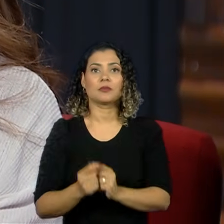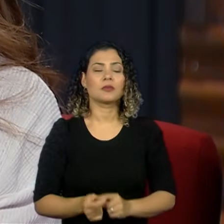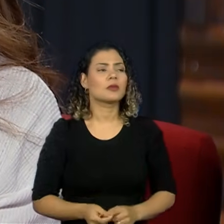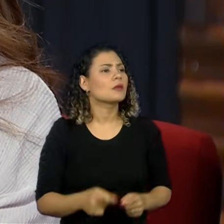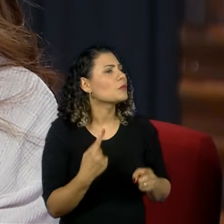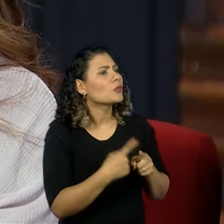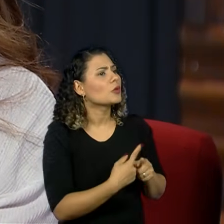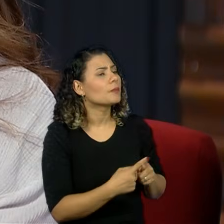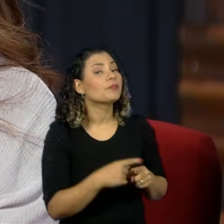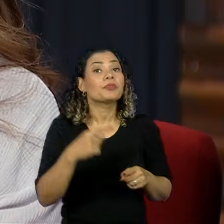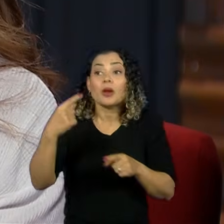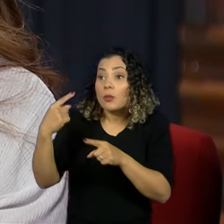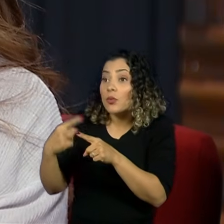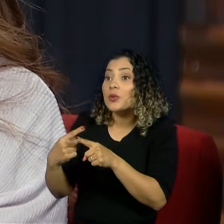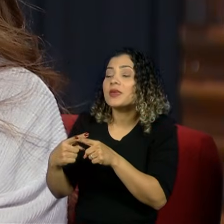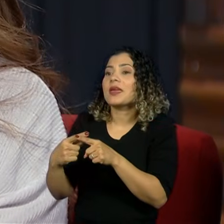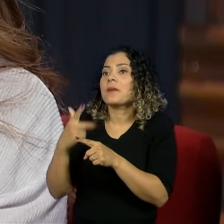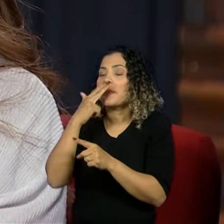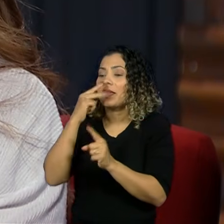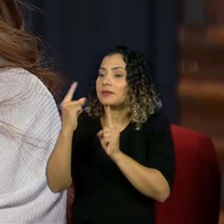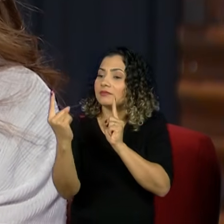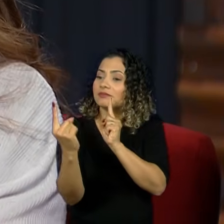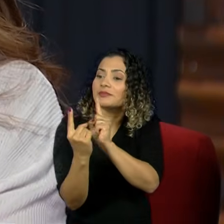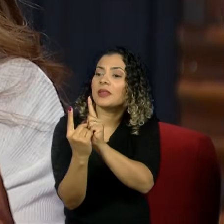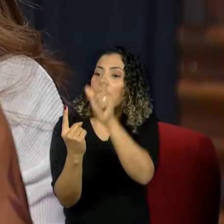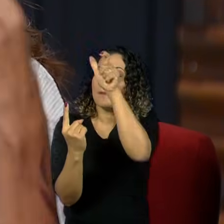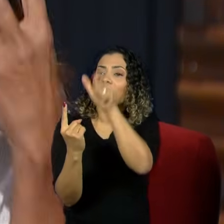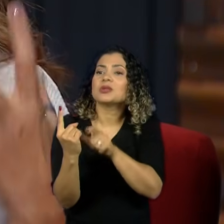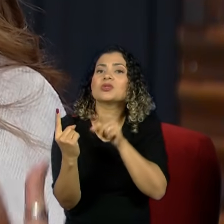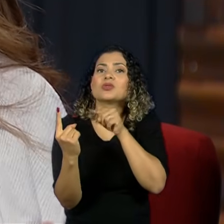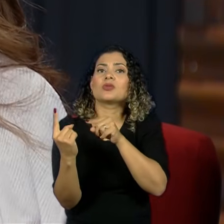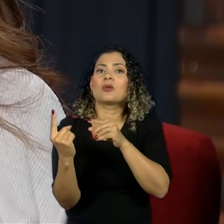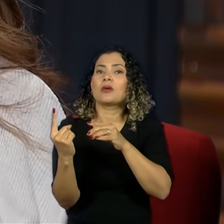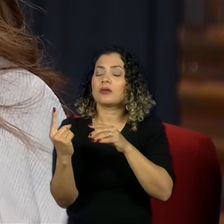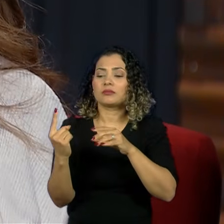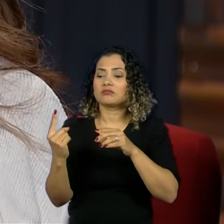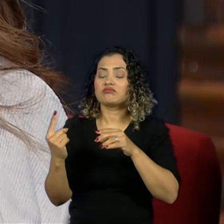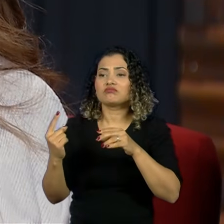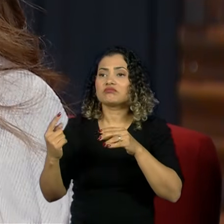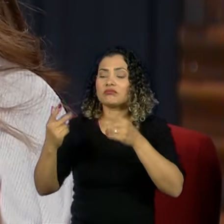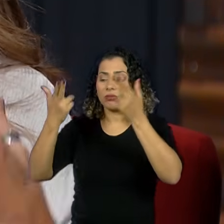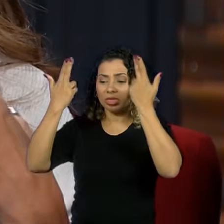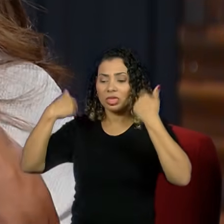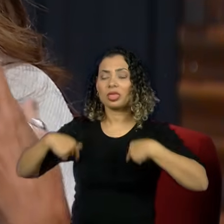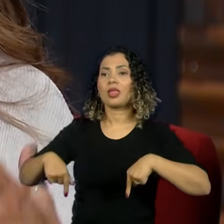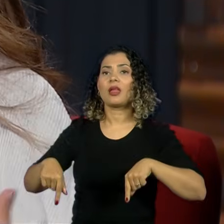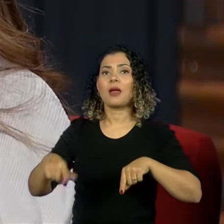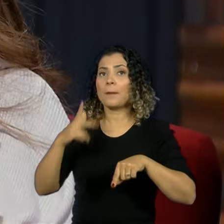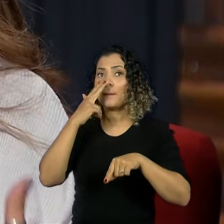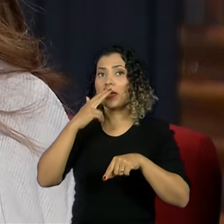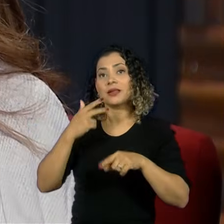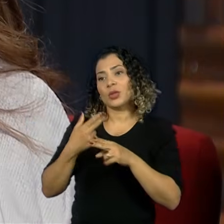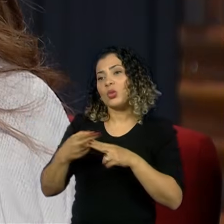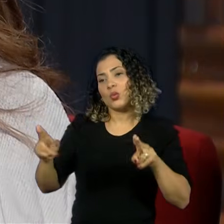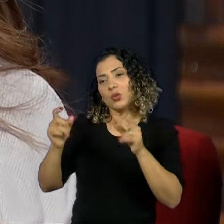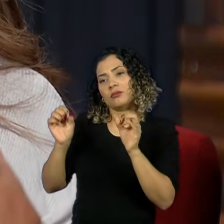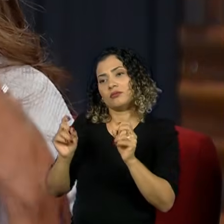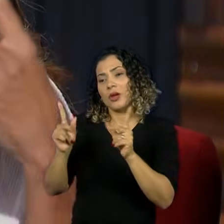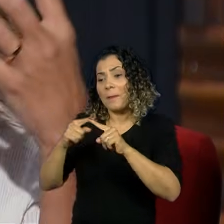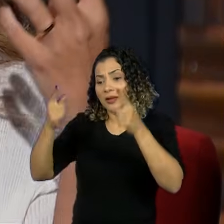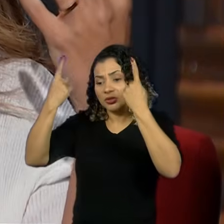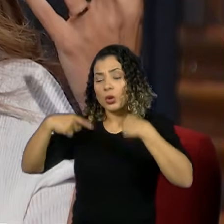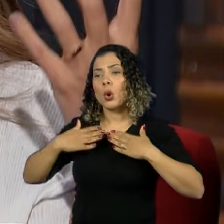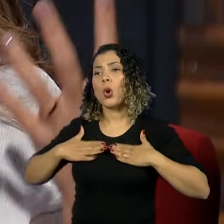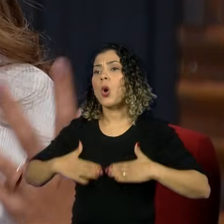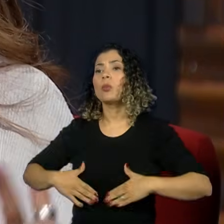Porque é um momento onde você encontra a pessoa absolutamente despida. Não só fisicamente despida, mas ela